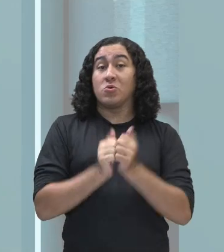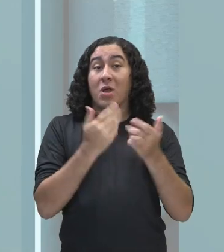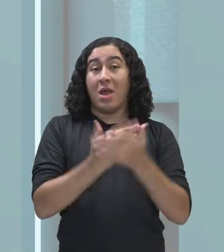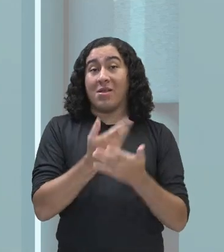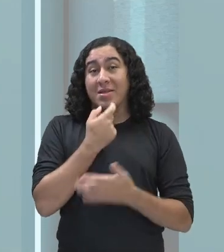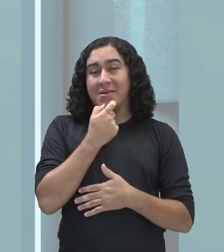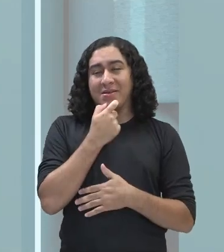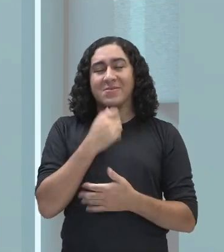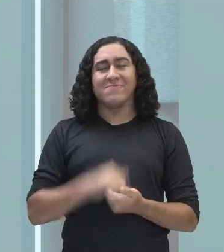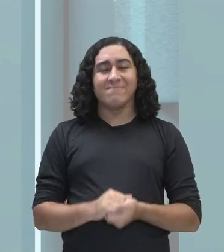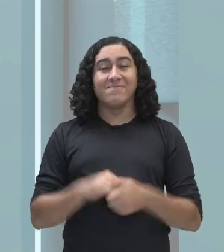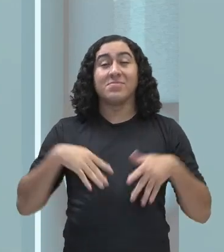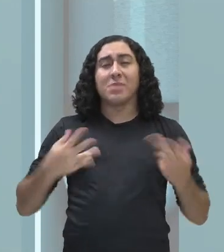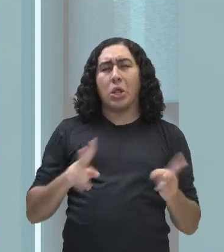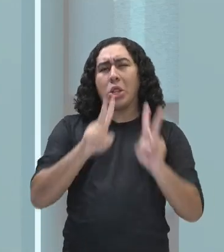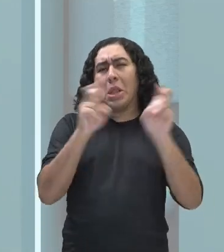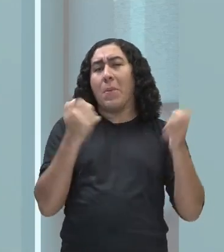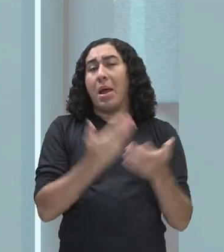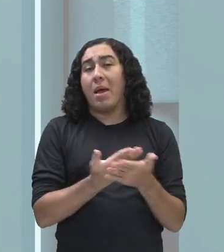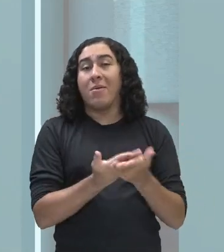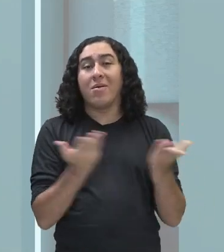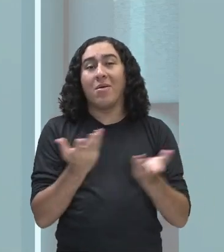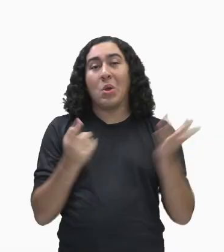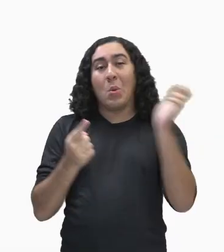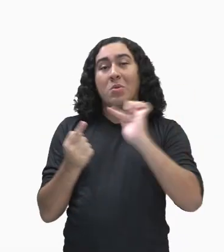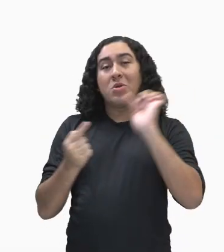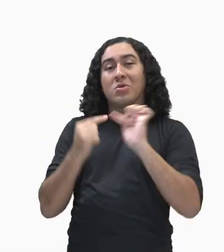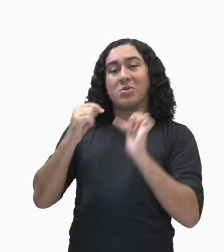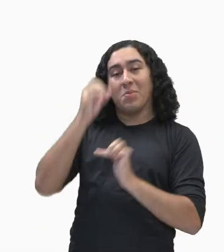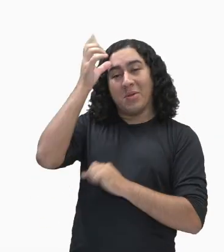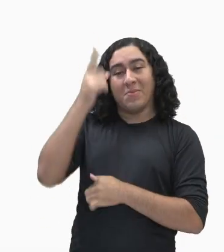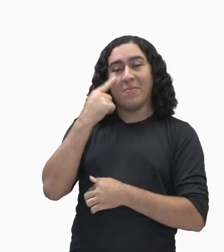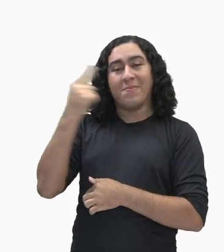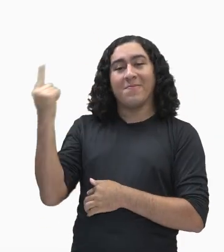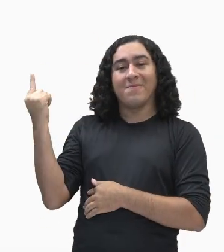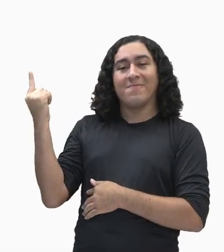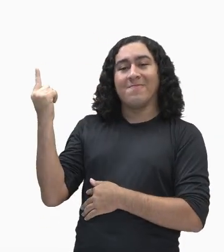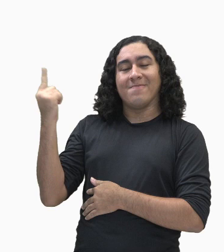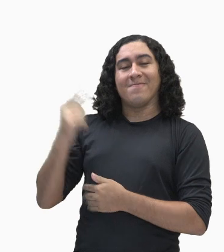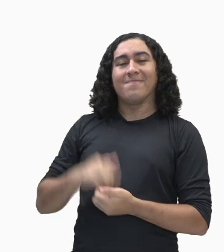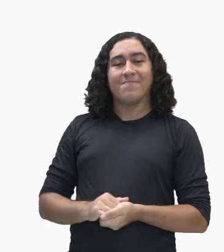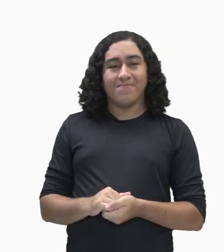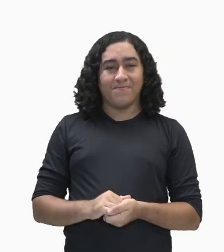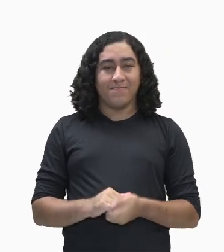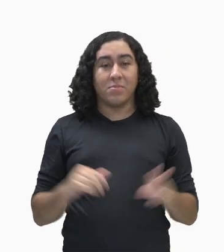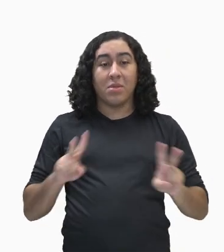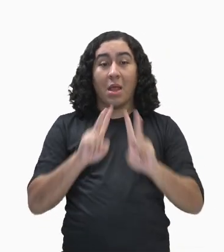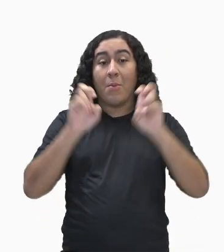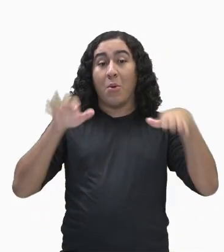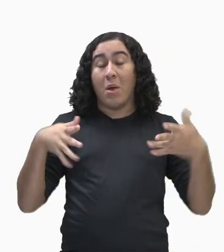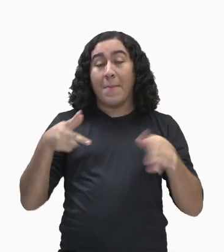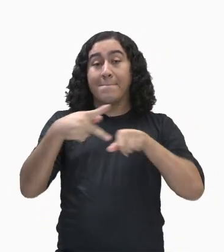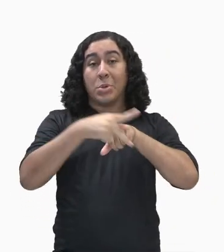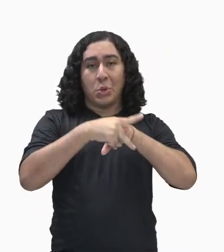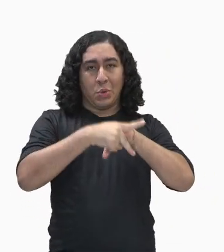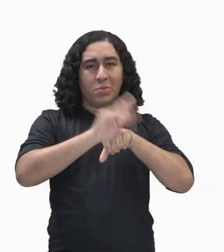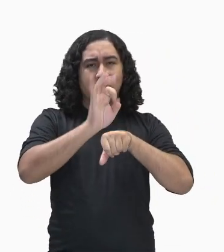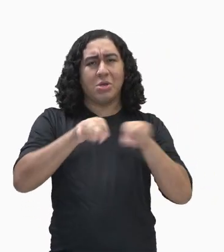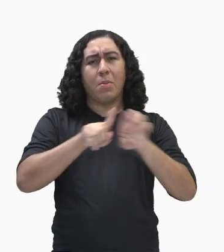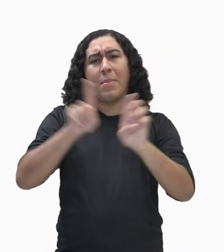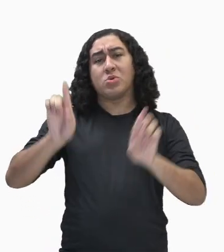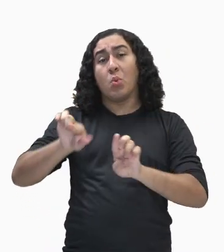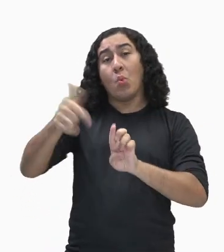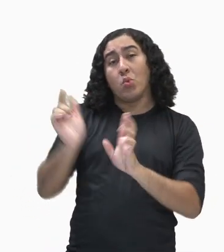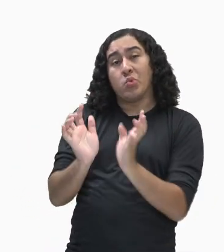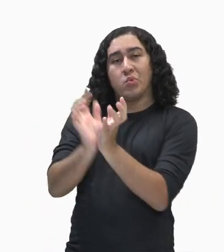língua inglesa. Por falar em aula, vamos ver o nosso objeto do conhecimento. Nosso objeto de conhecimento são os pronomes, né? Agora uma outra